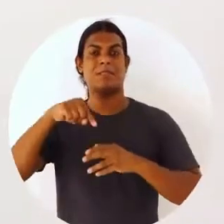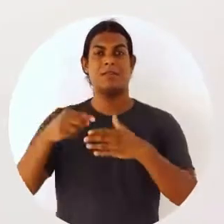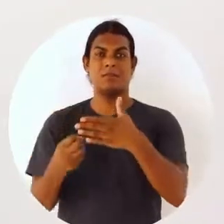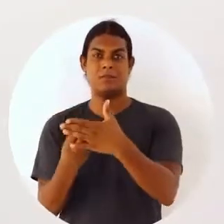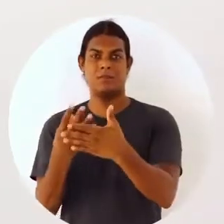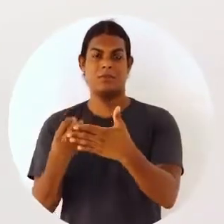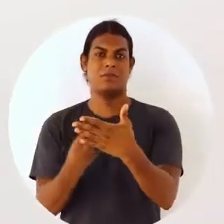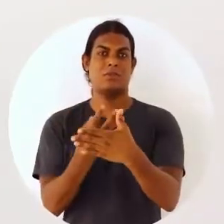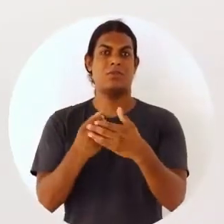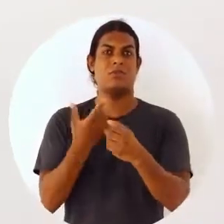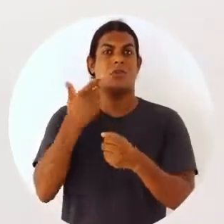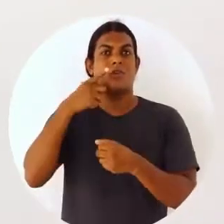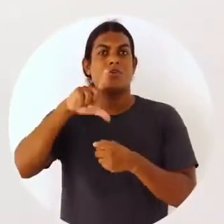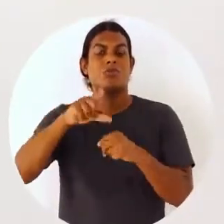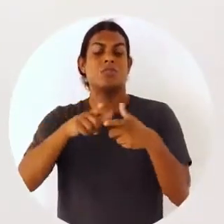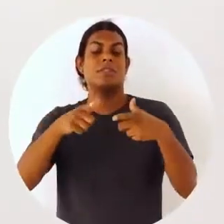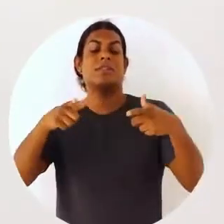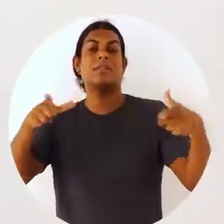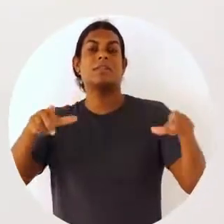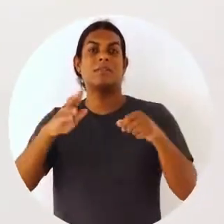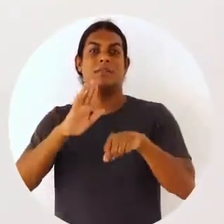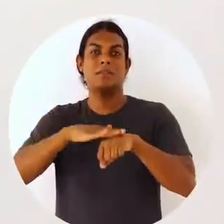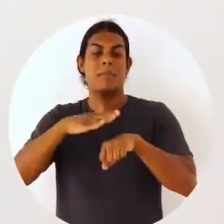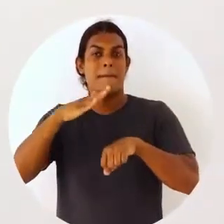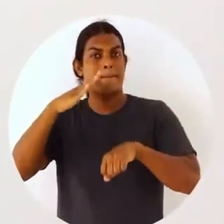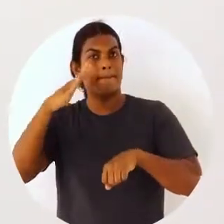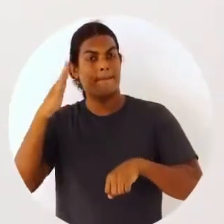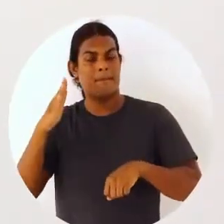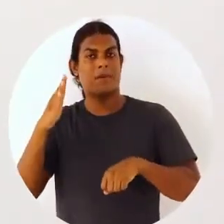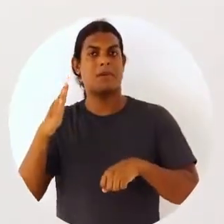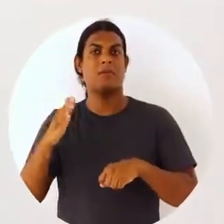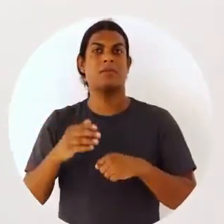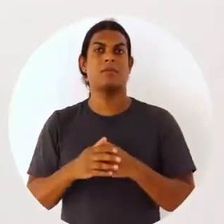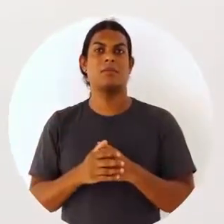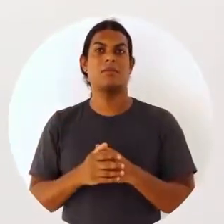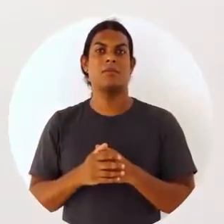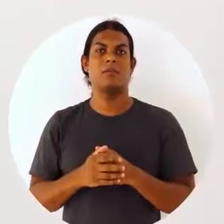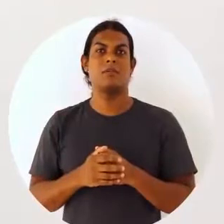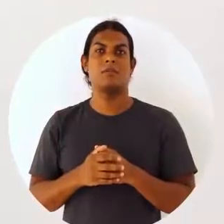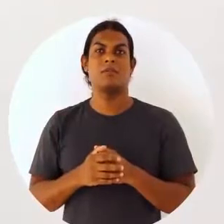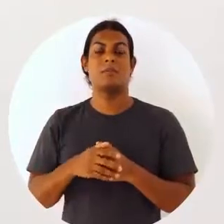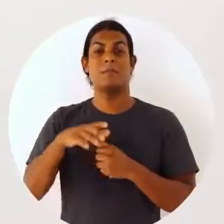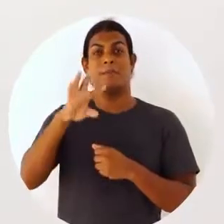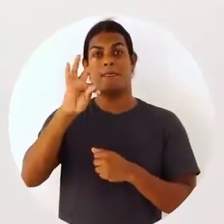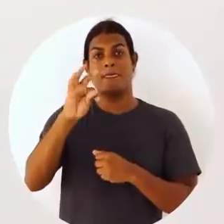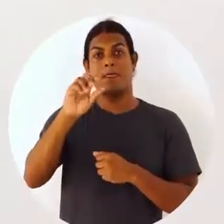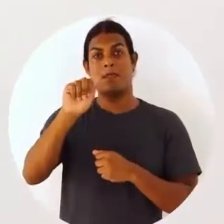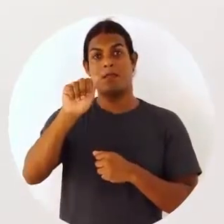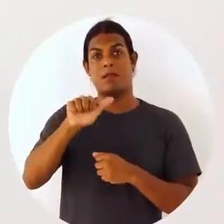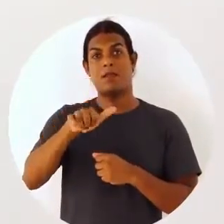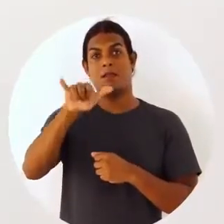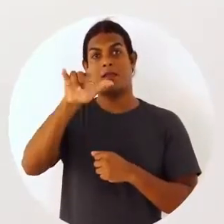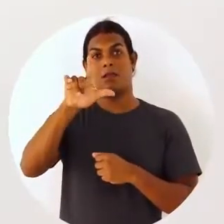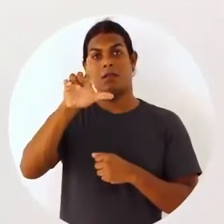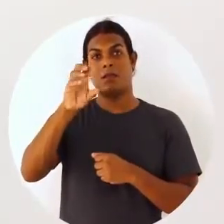seja, que essa organização pudesse ter uma produtividade maior, Taylor ele